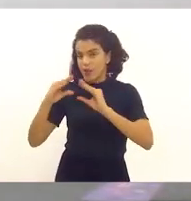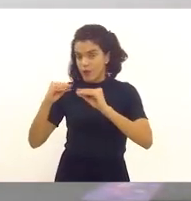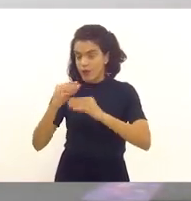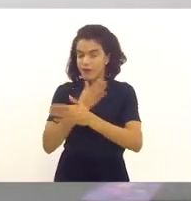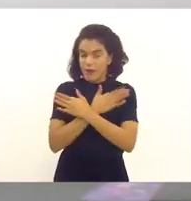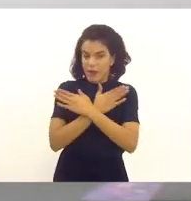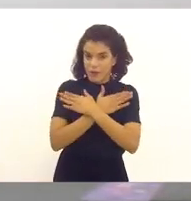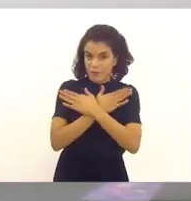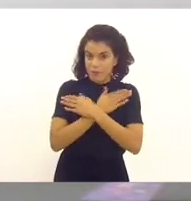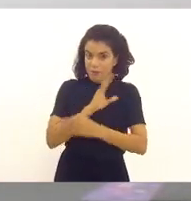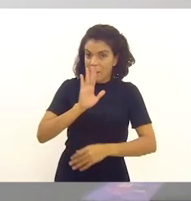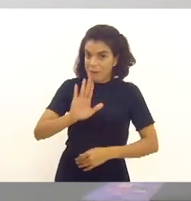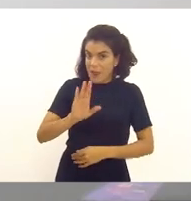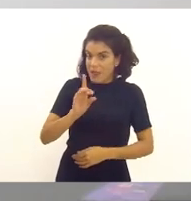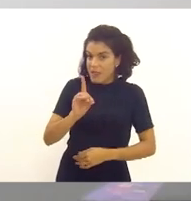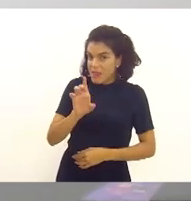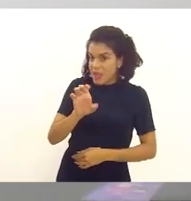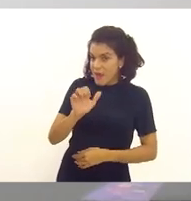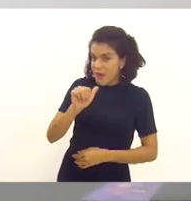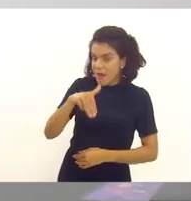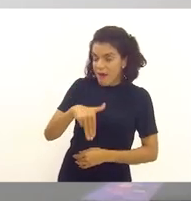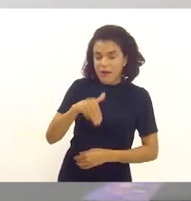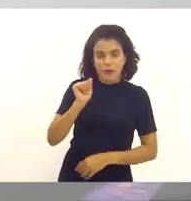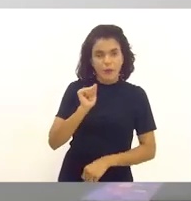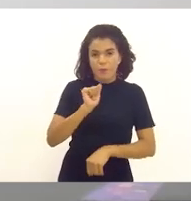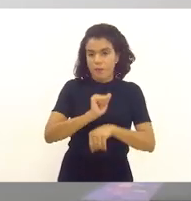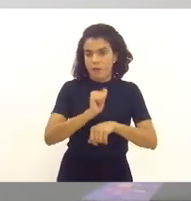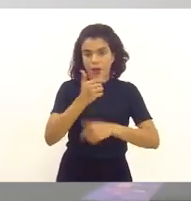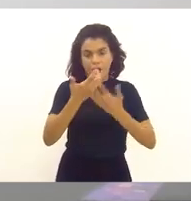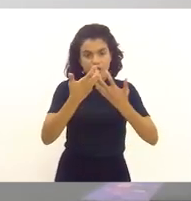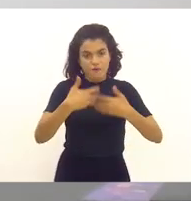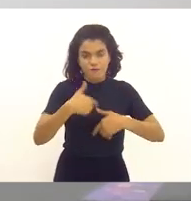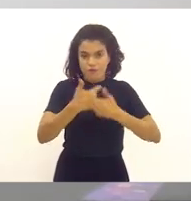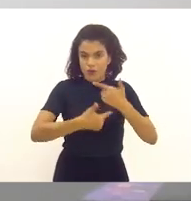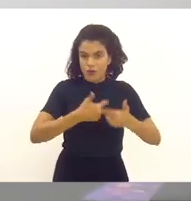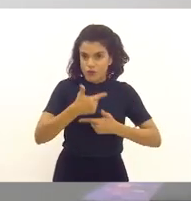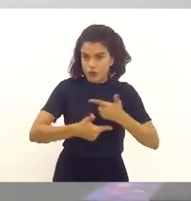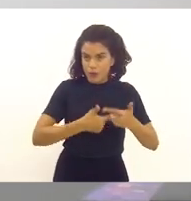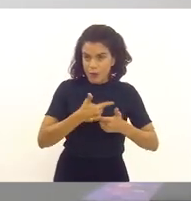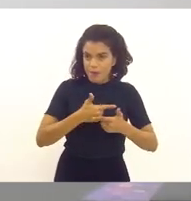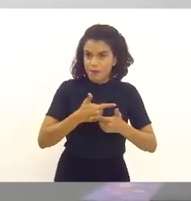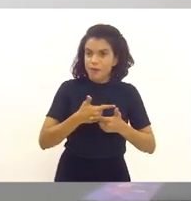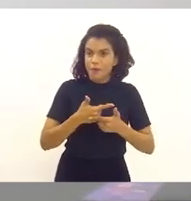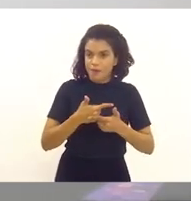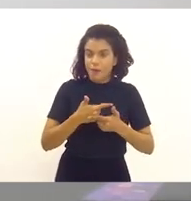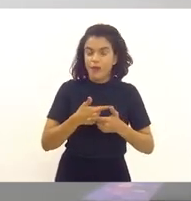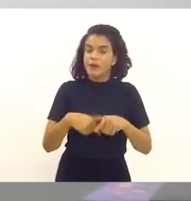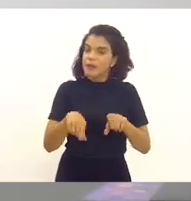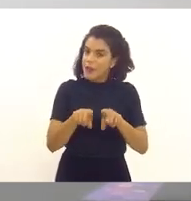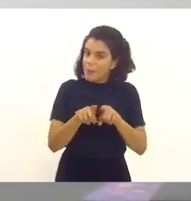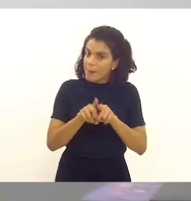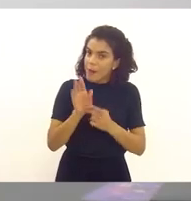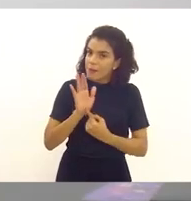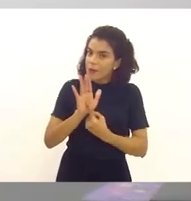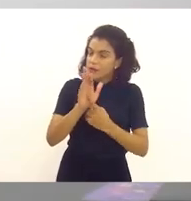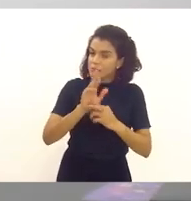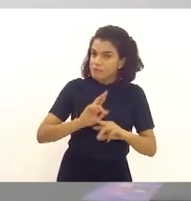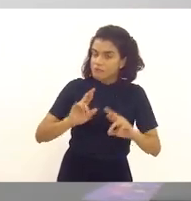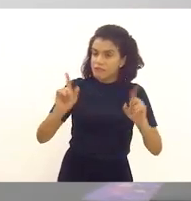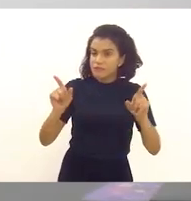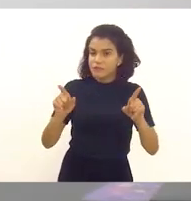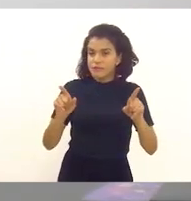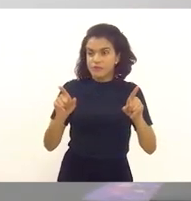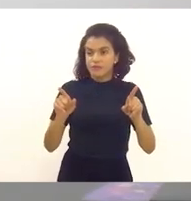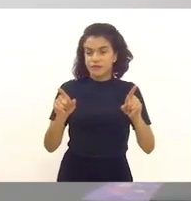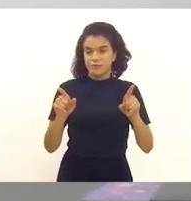mas a Dean não para de funcionar é importante a gente esclarecer isso e até